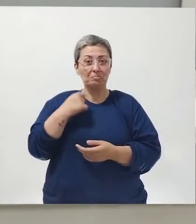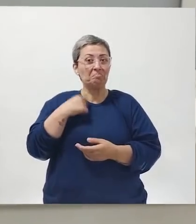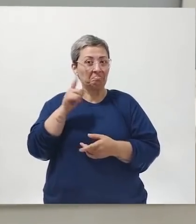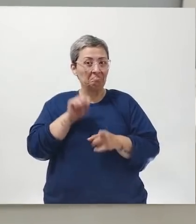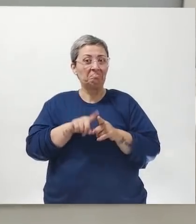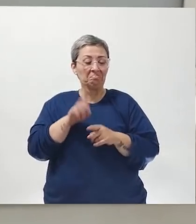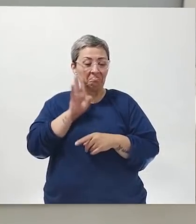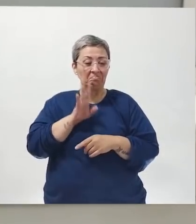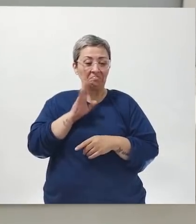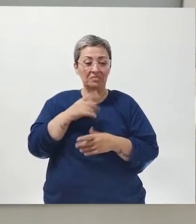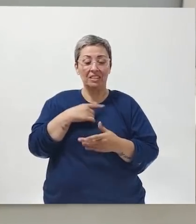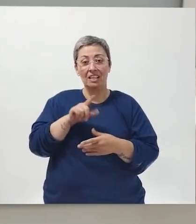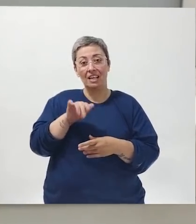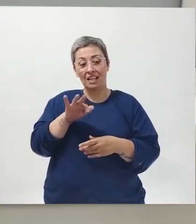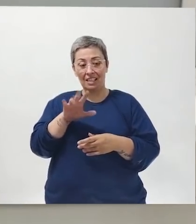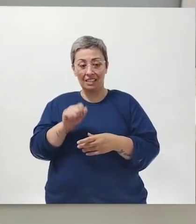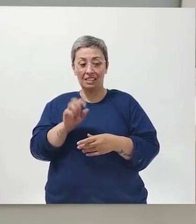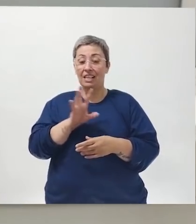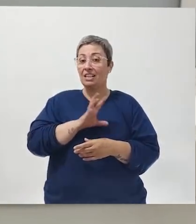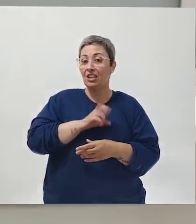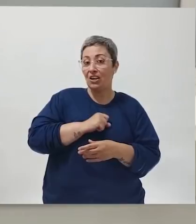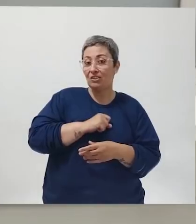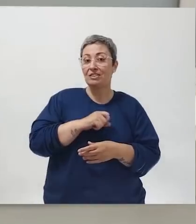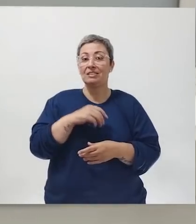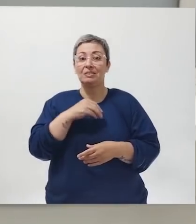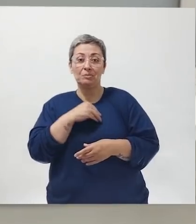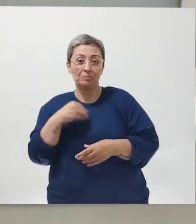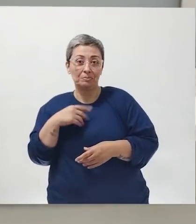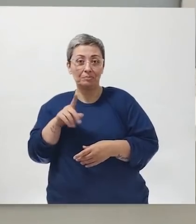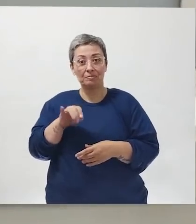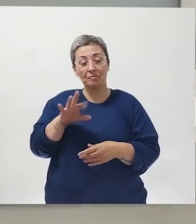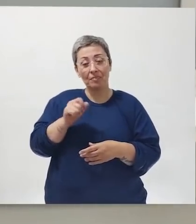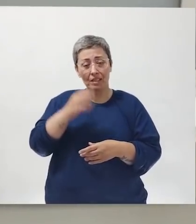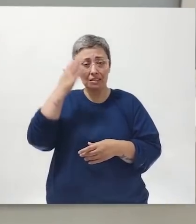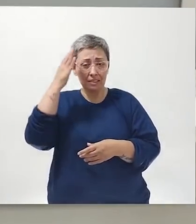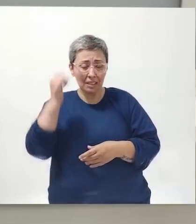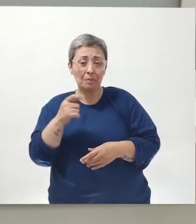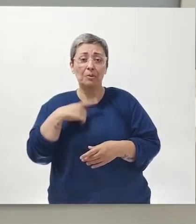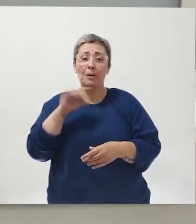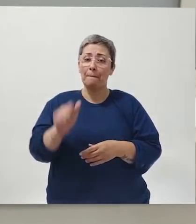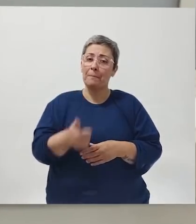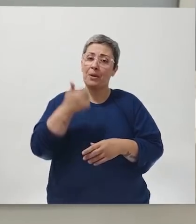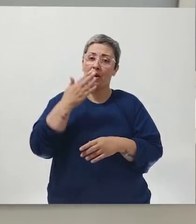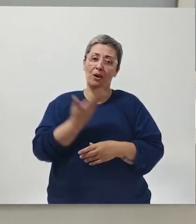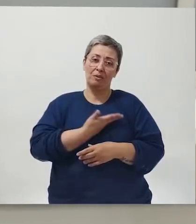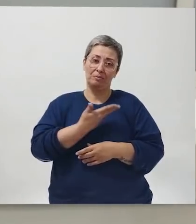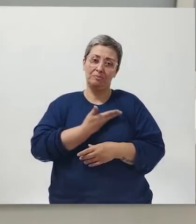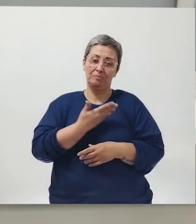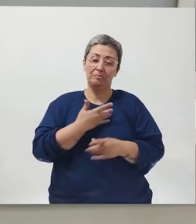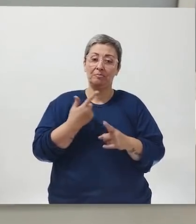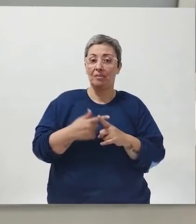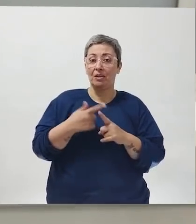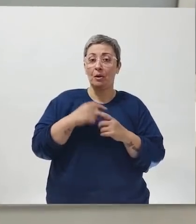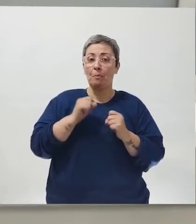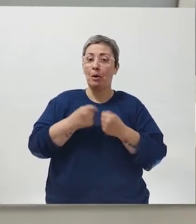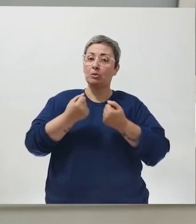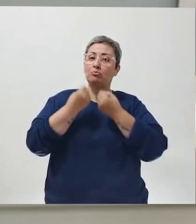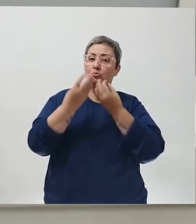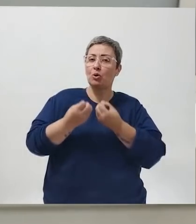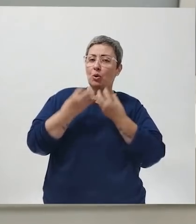seu pediatra. Ela sabe que o pediatra é o seu melhor amigo. A ele, ela pode contar todos os seus